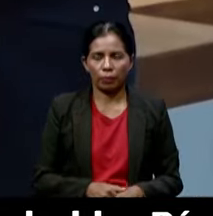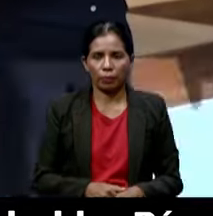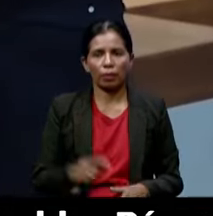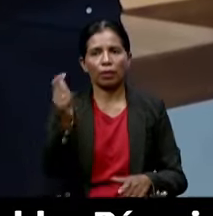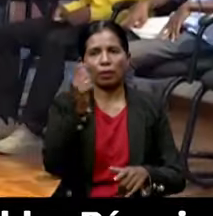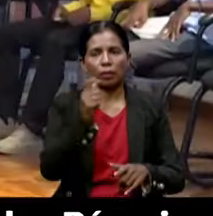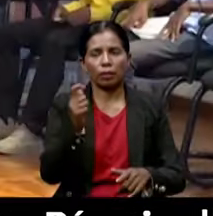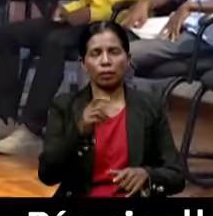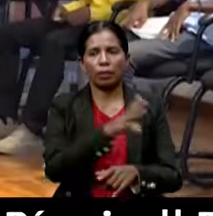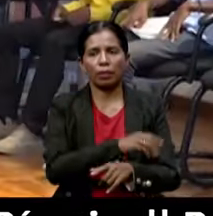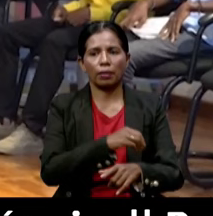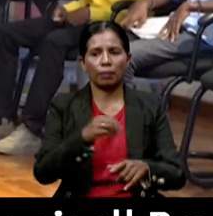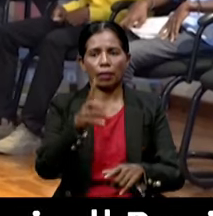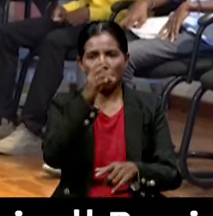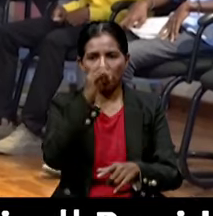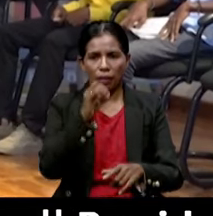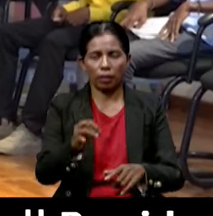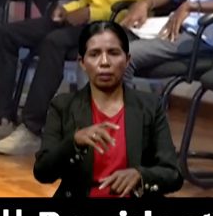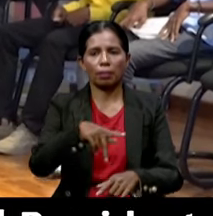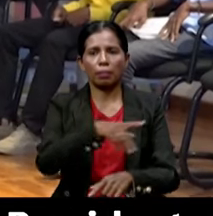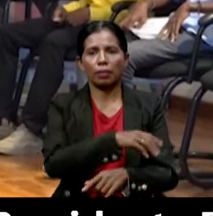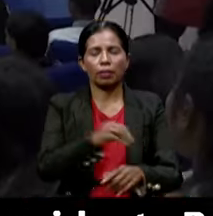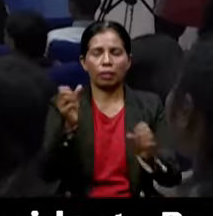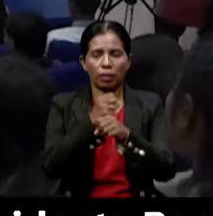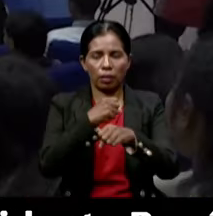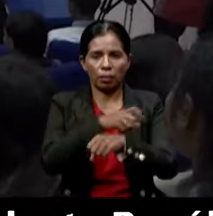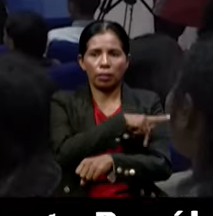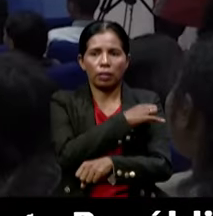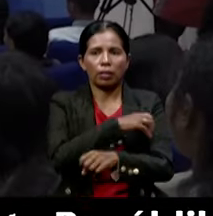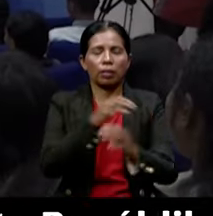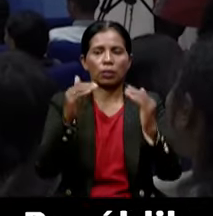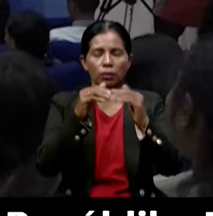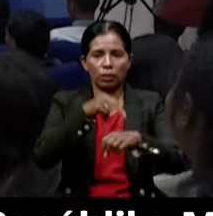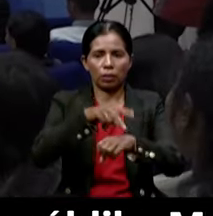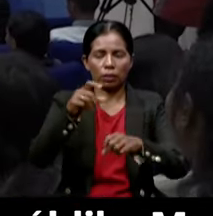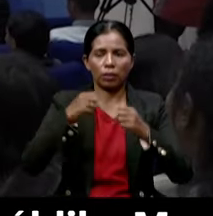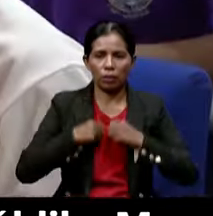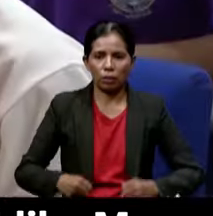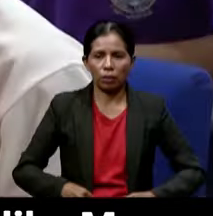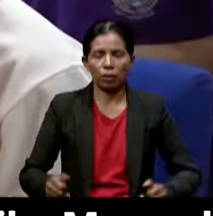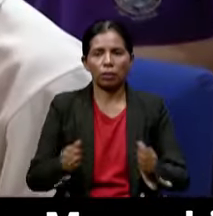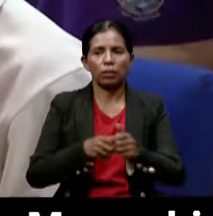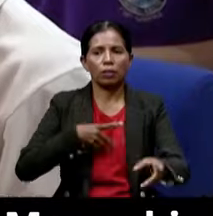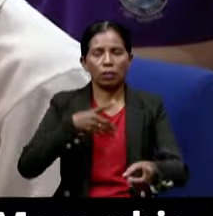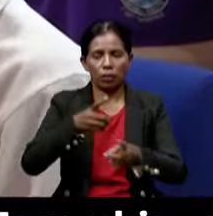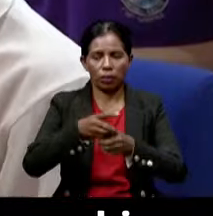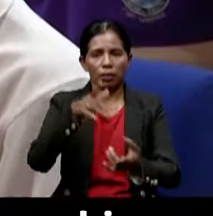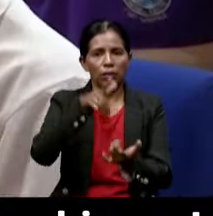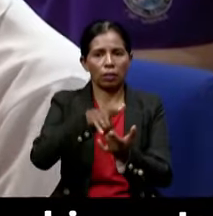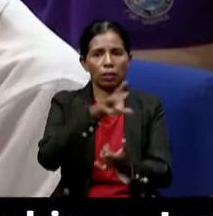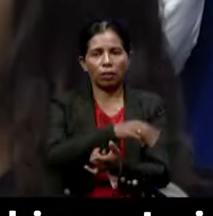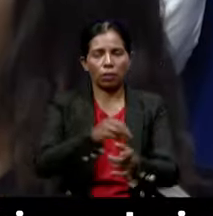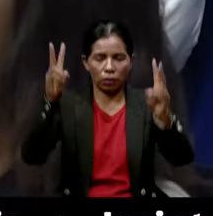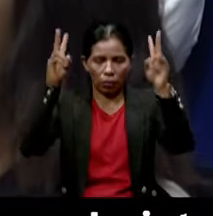Terça-feira, a Fundação Oriente Dili, Pleno Internacional, realiza diálogo nacional com a Saúde e o Direito Sexual Reprodutivo, o tema